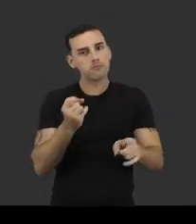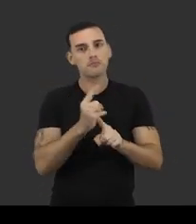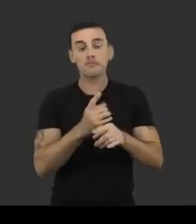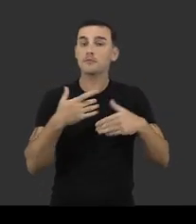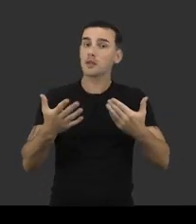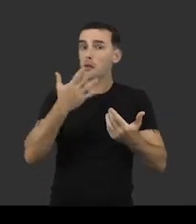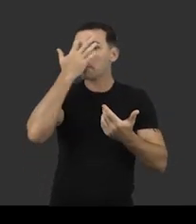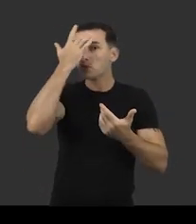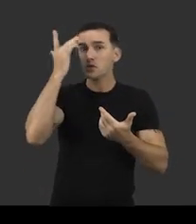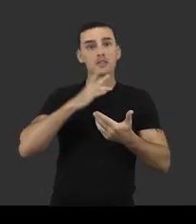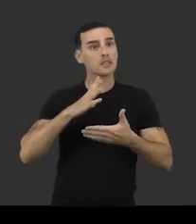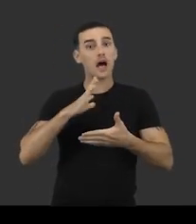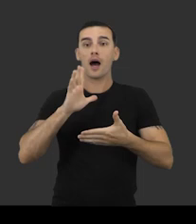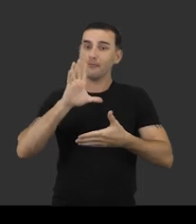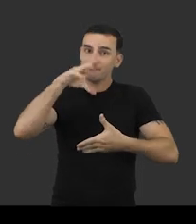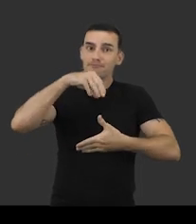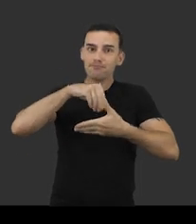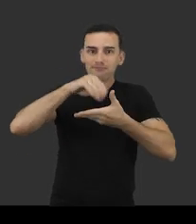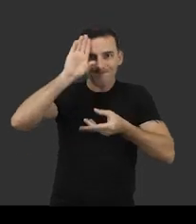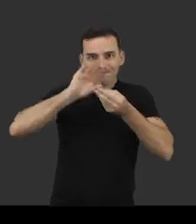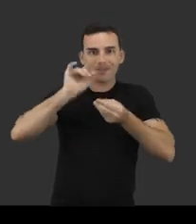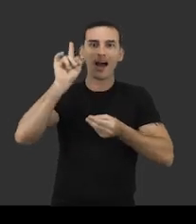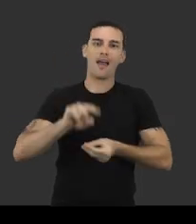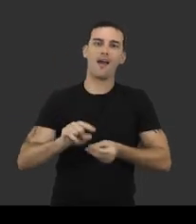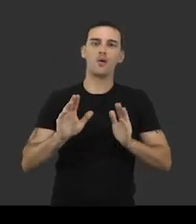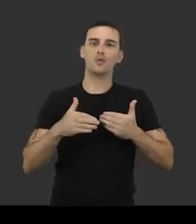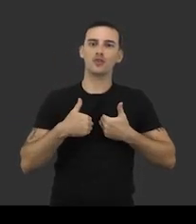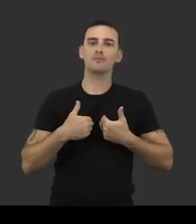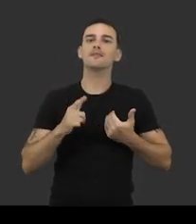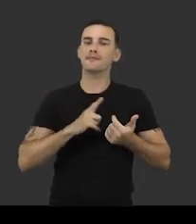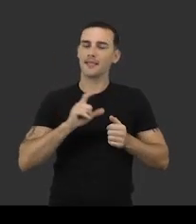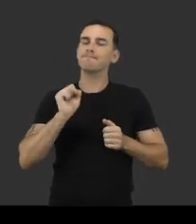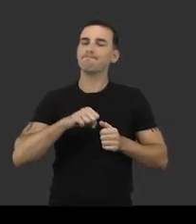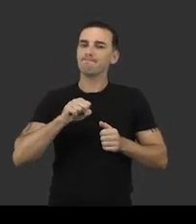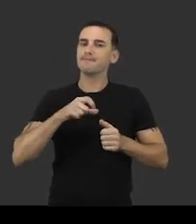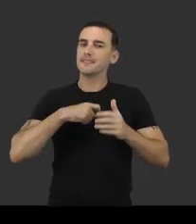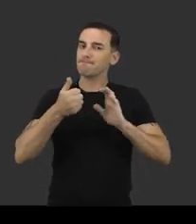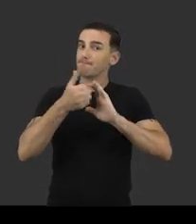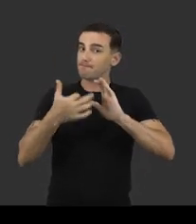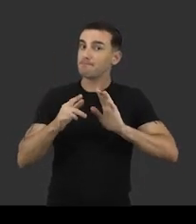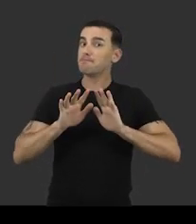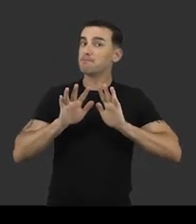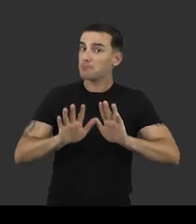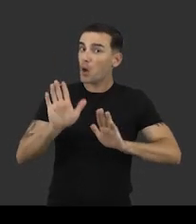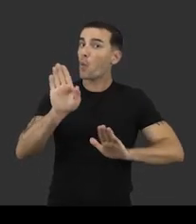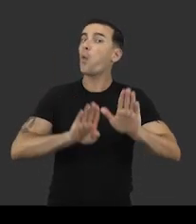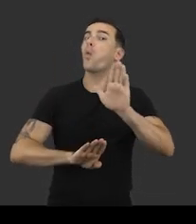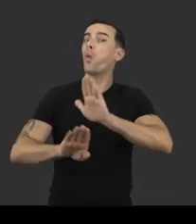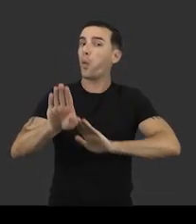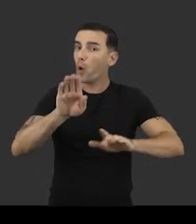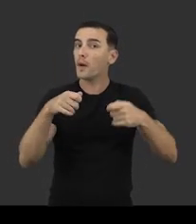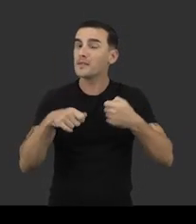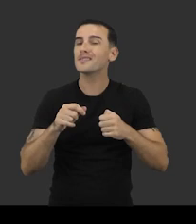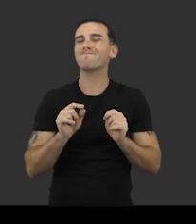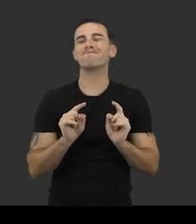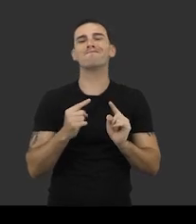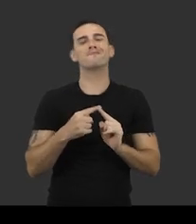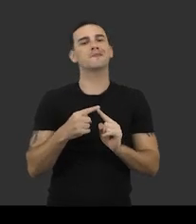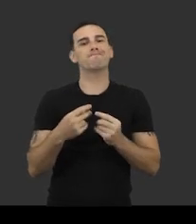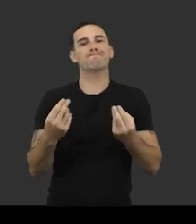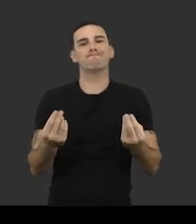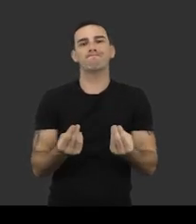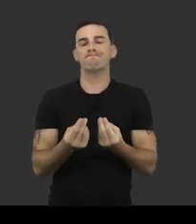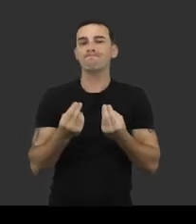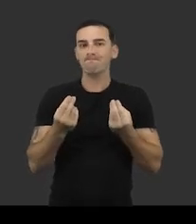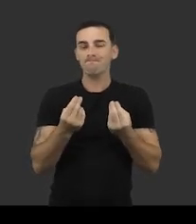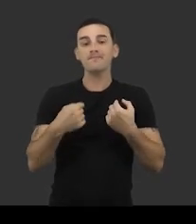E essa pessoa está dentro do espectro. Então, temos esse refinamento diagnóstico, mas a gente tem que tomar muito cuidado com isso também, Elisa, porque